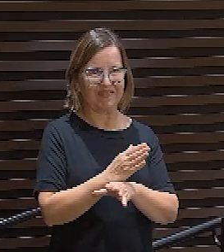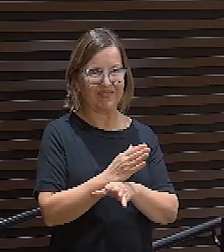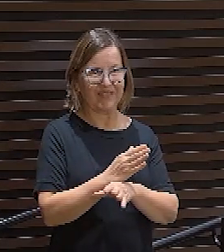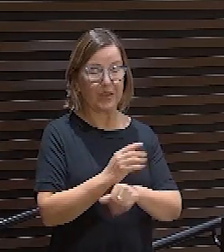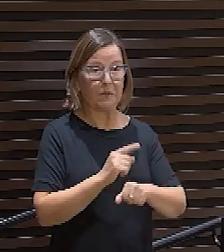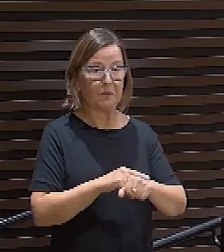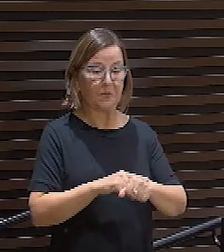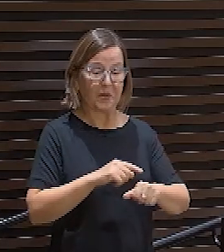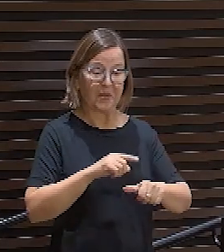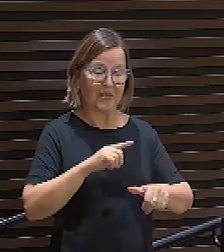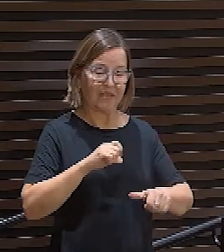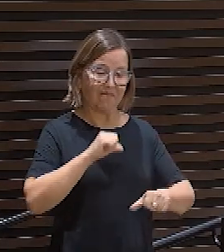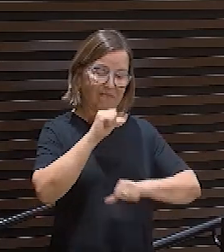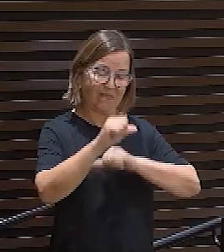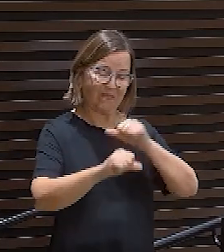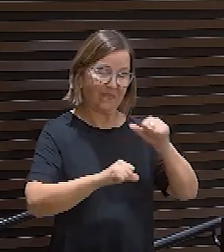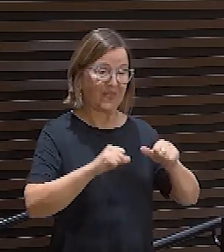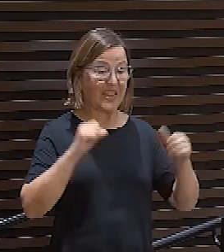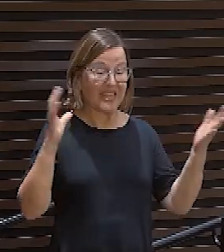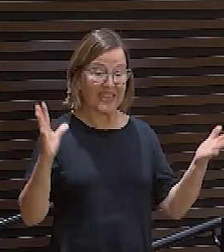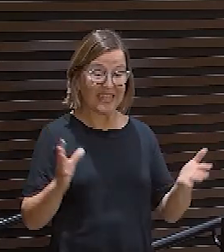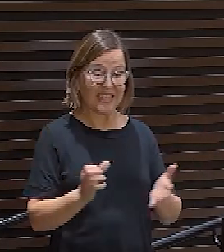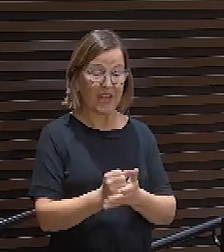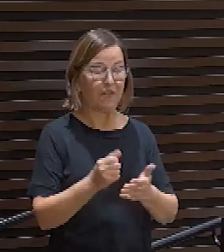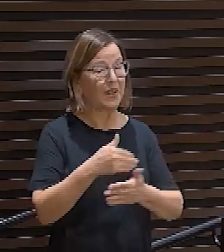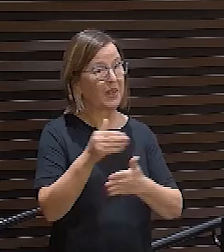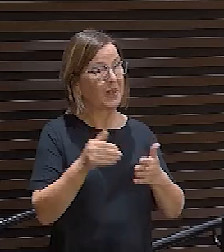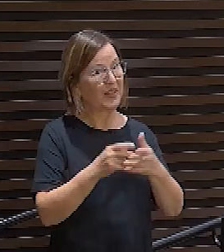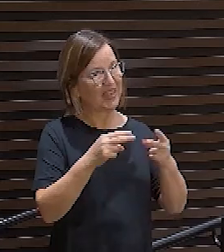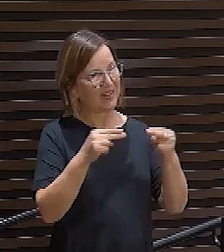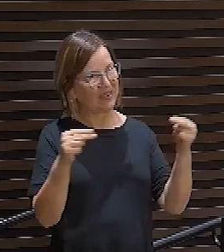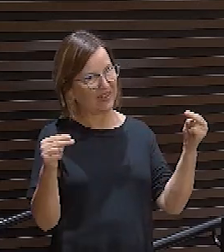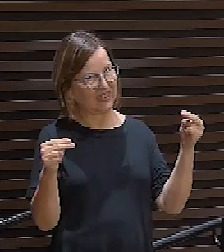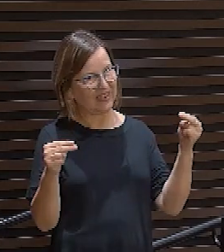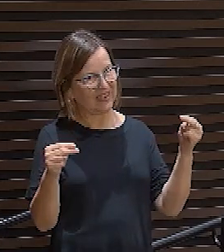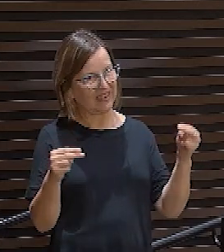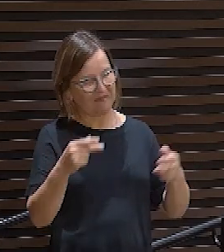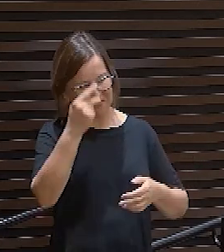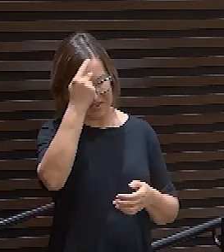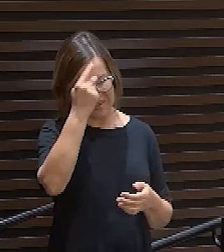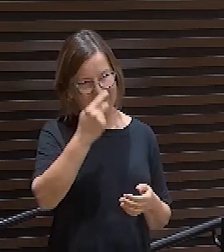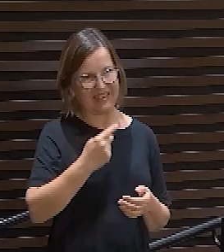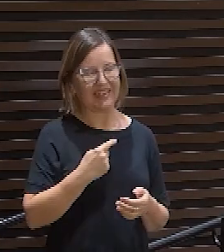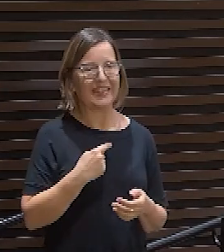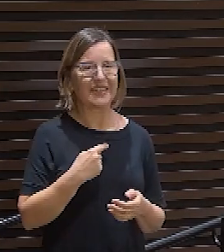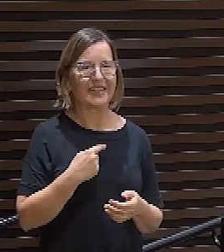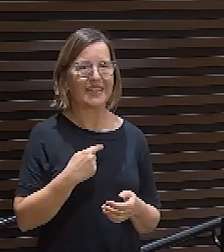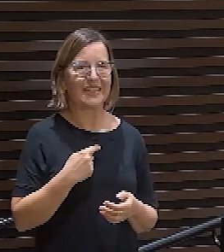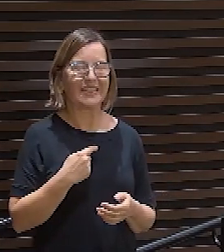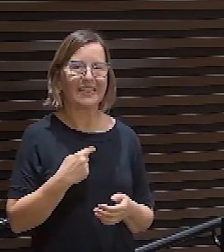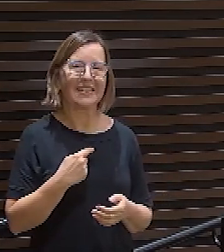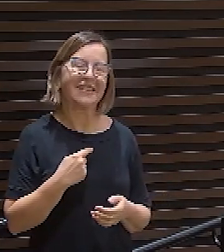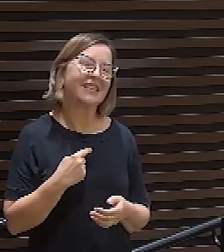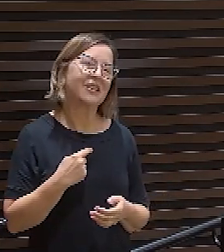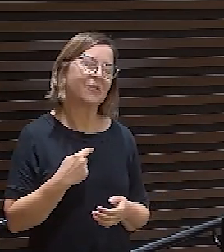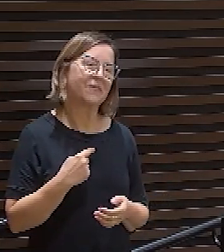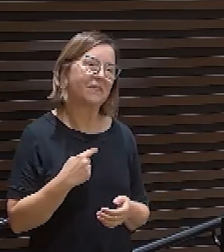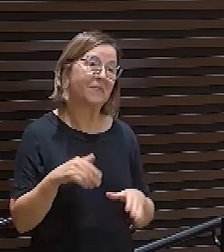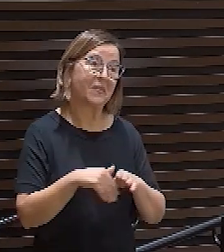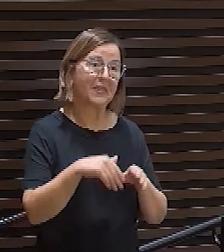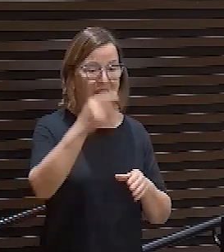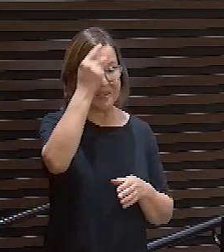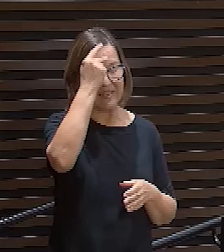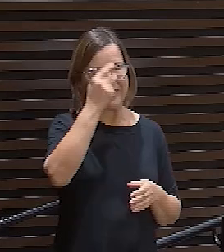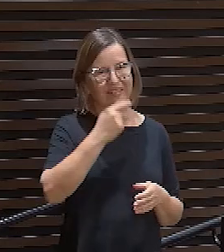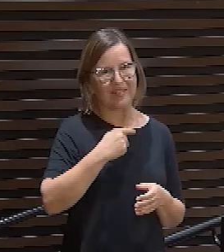ao salvar todas as coisas em si, ele traz em